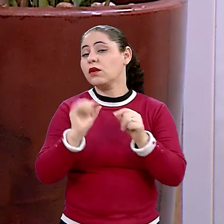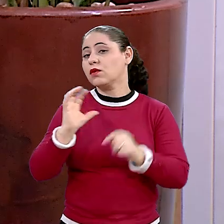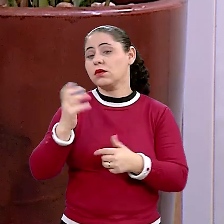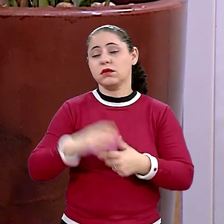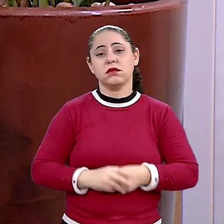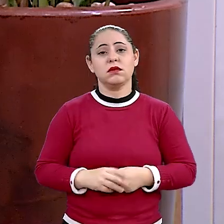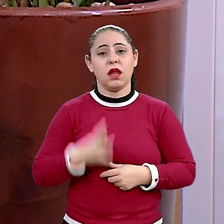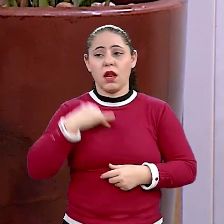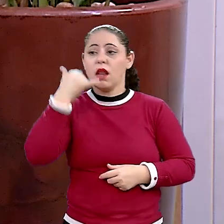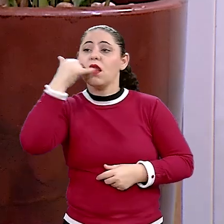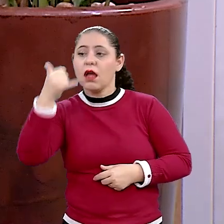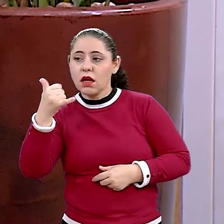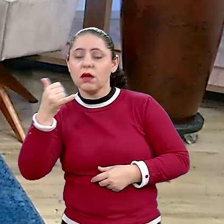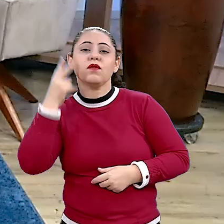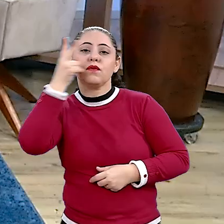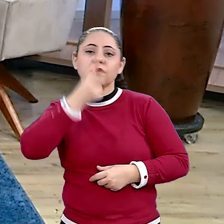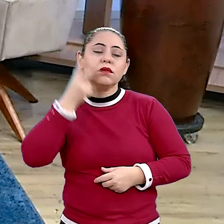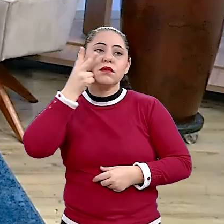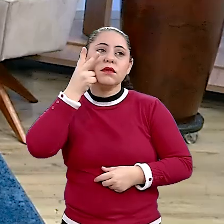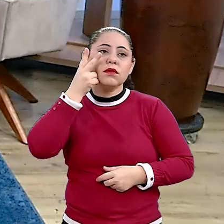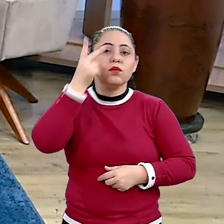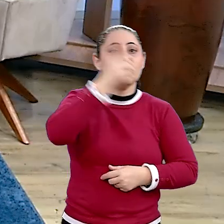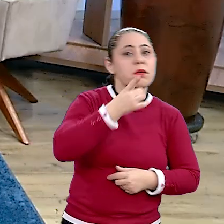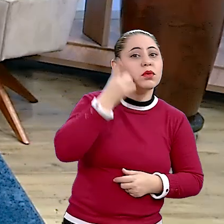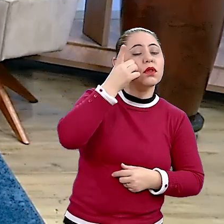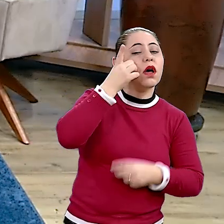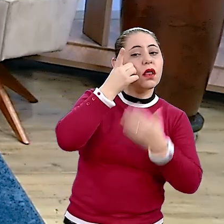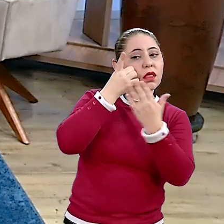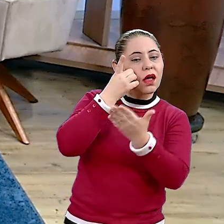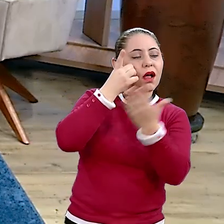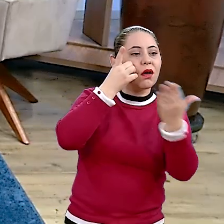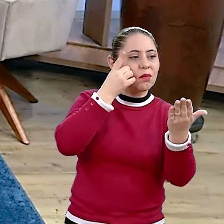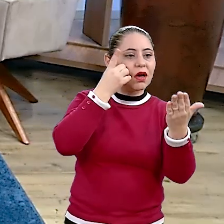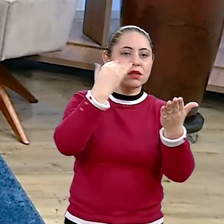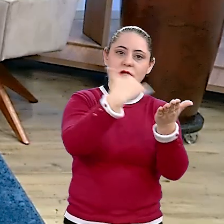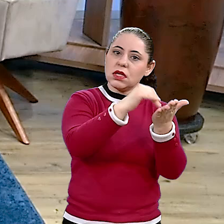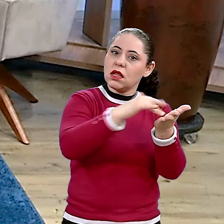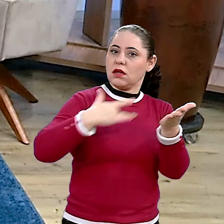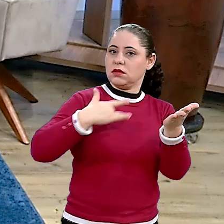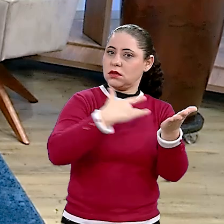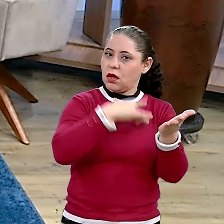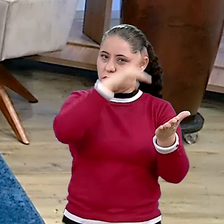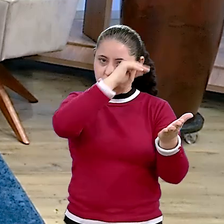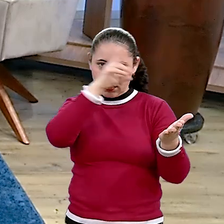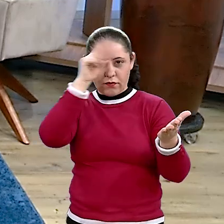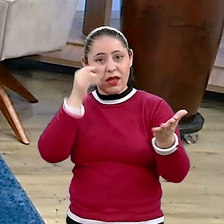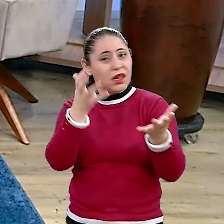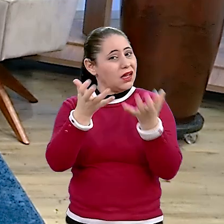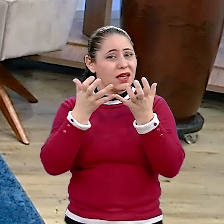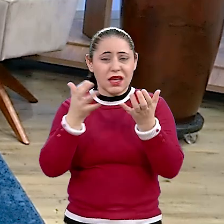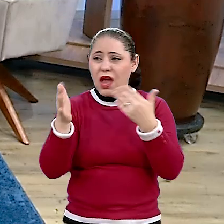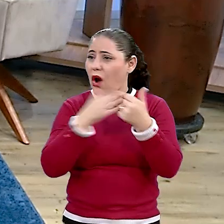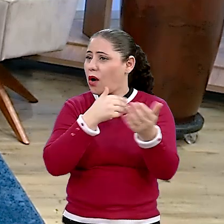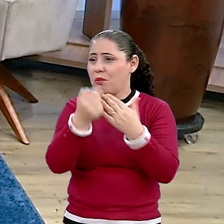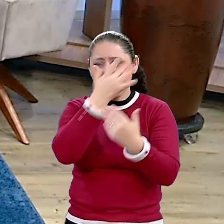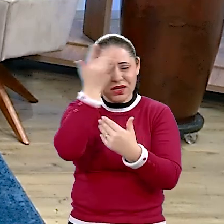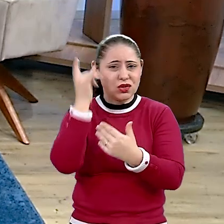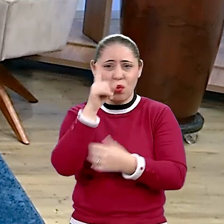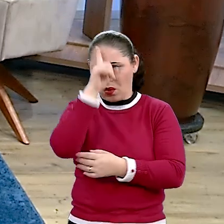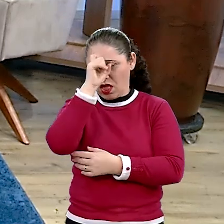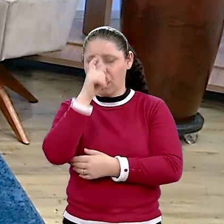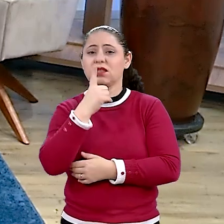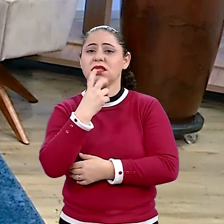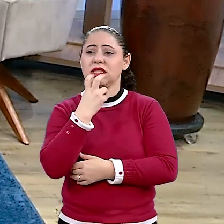Ele tem que ligar para um vereador, ele liga para um deputado, ele tem que mobilizar um secretário de saúde, um prefeito, ele quer alguém que dentro da Santa Casa,